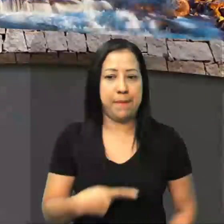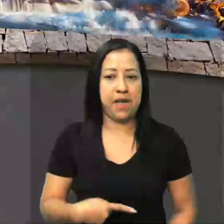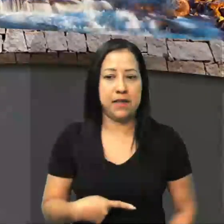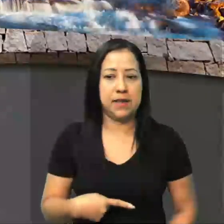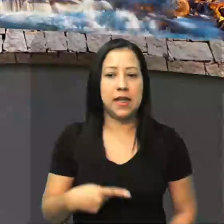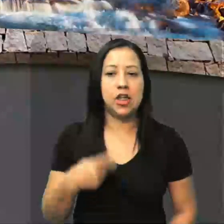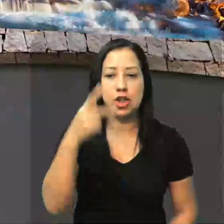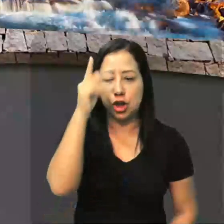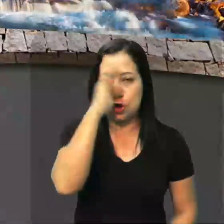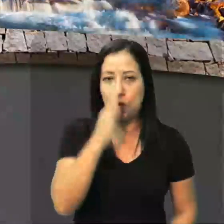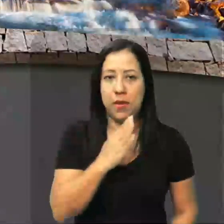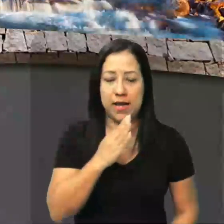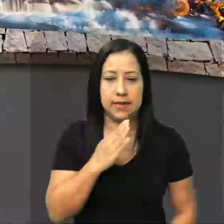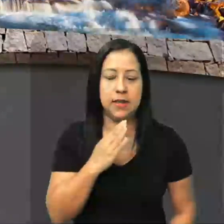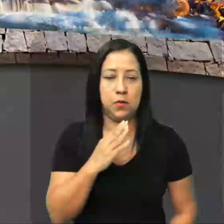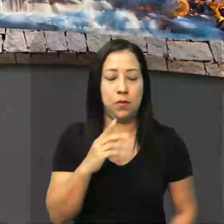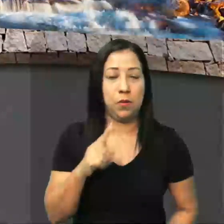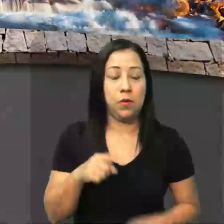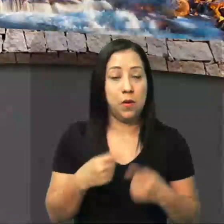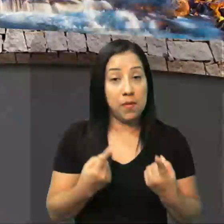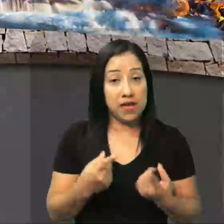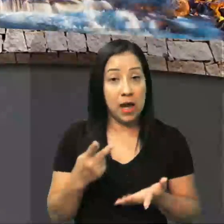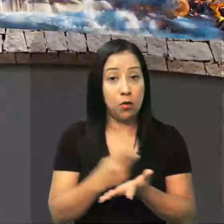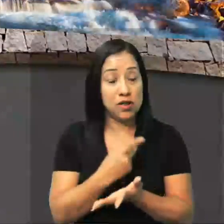por trás disso tudo tem todo um processo histórico.